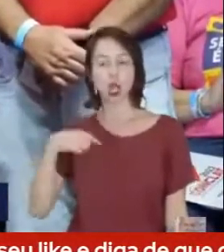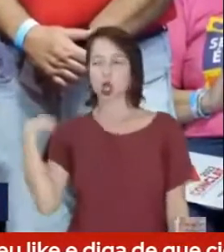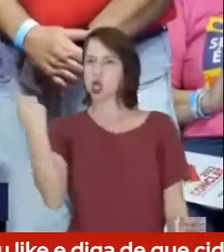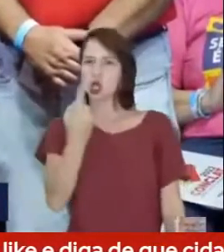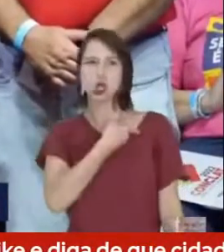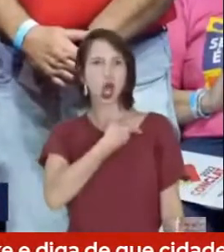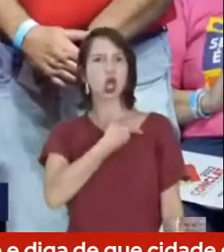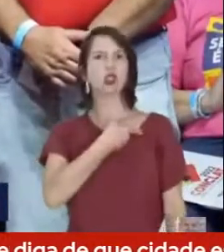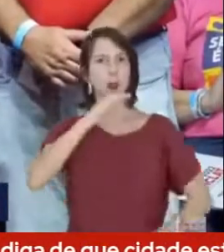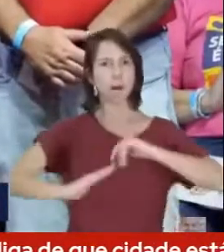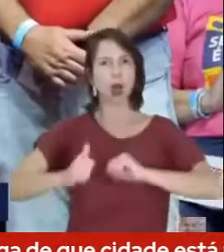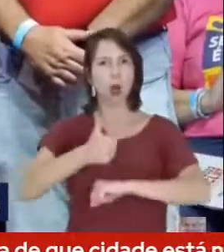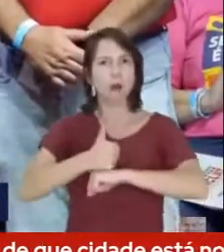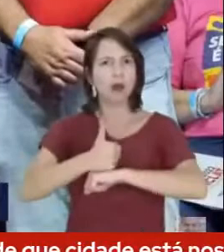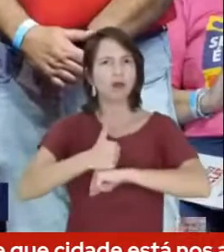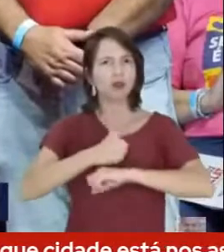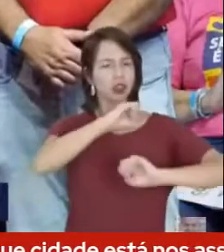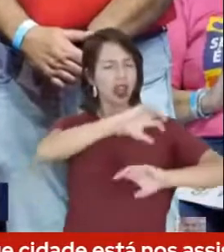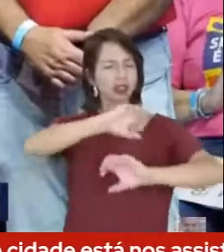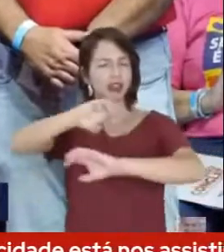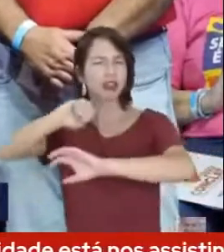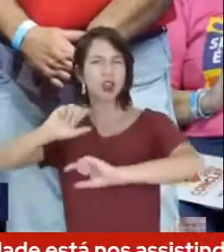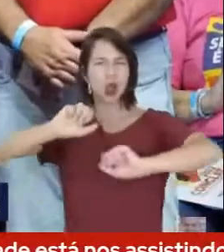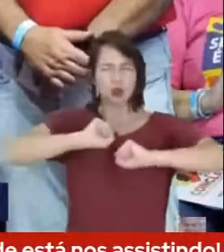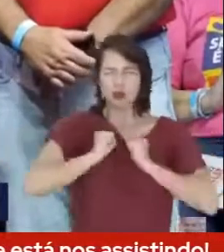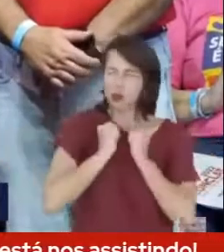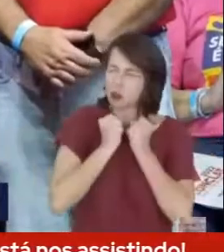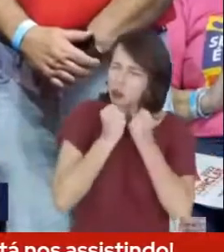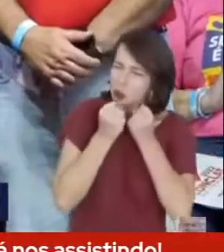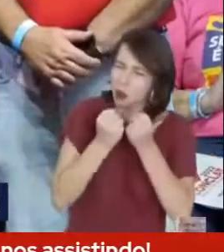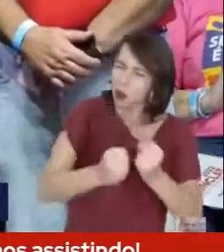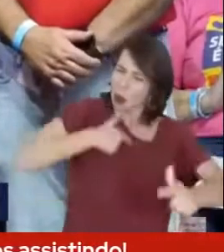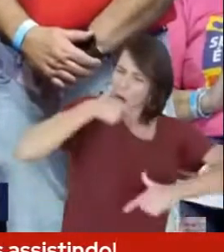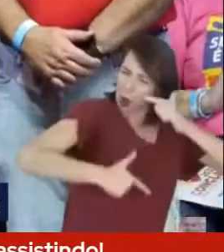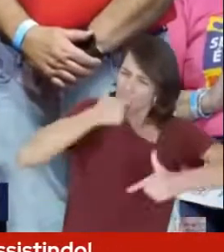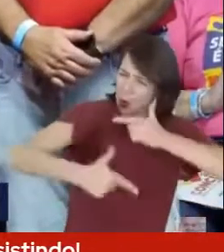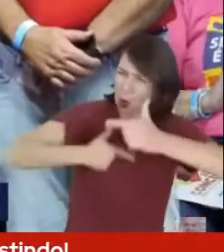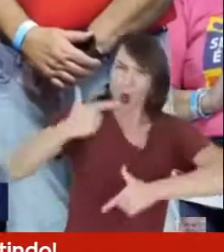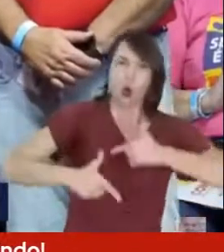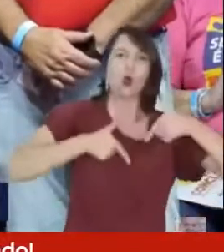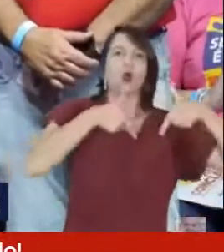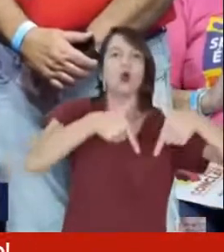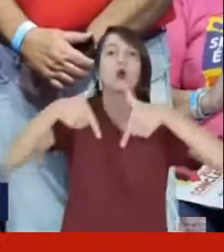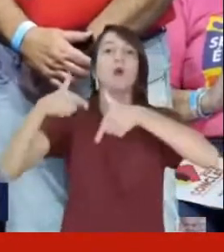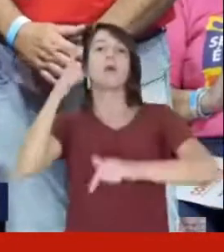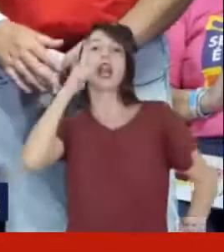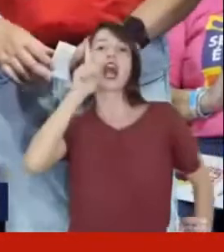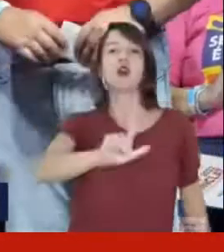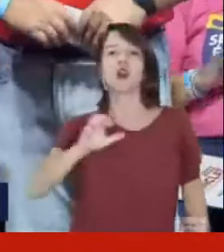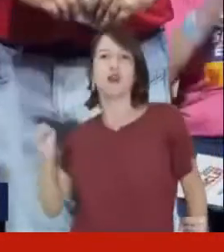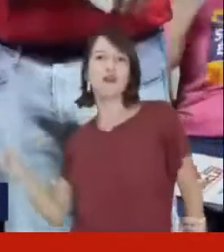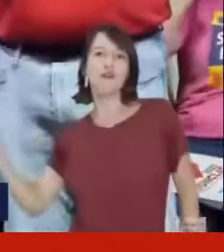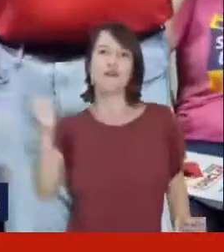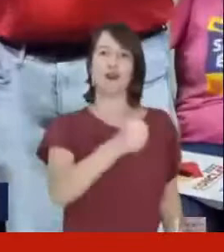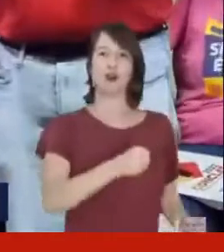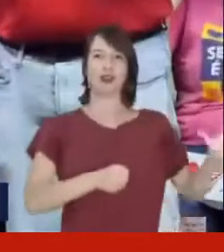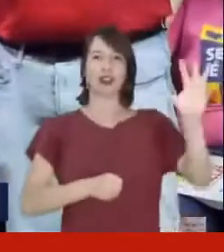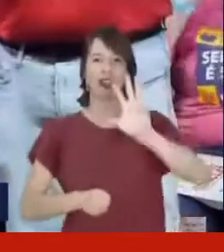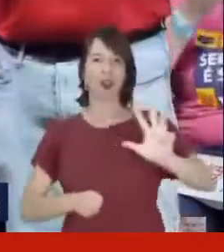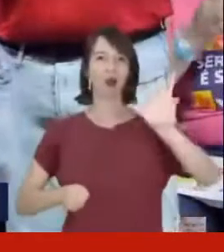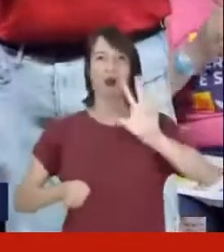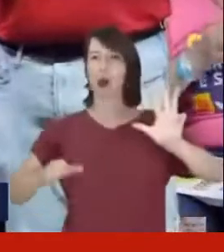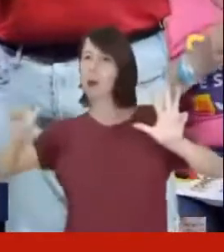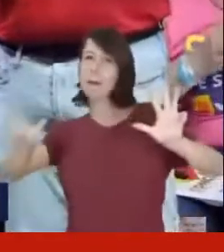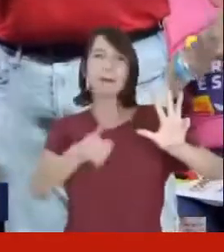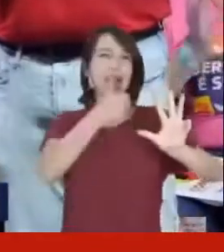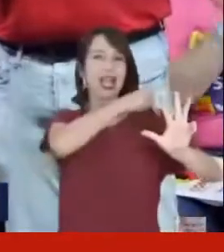para colocar de volta no Palácio do Planalto o melhor presidente que esse Brasil já teve, Luiz Inácio Lula